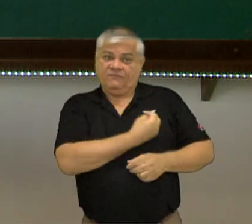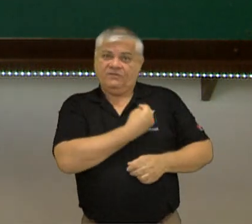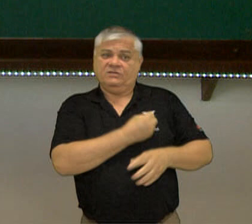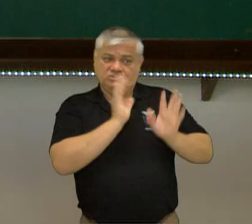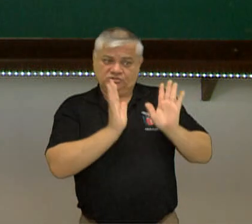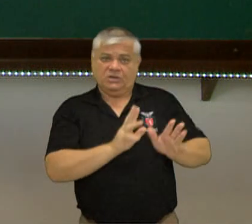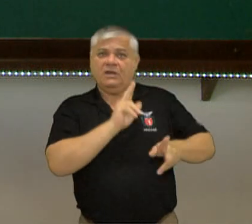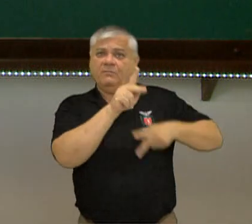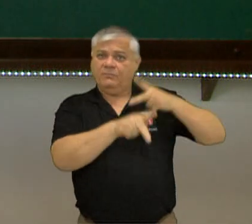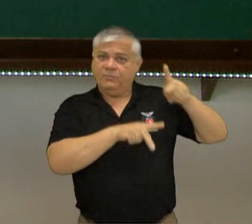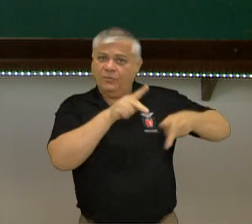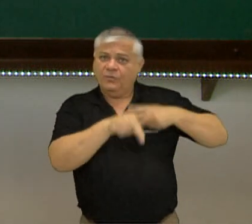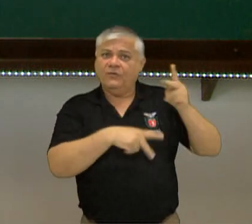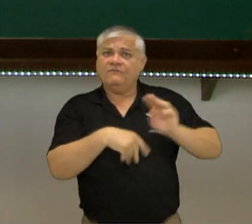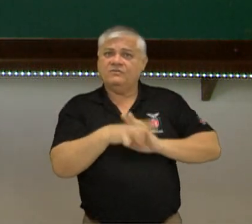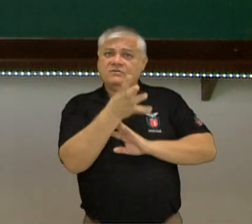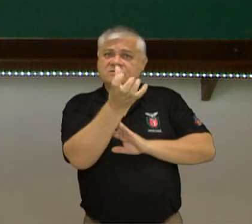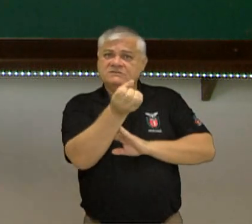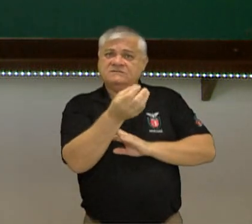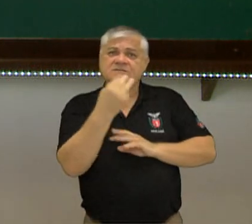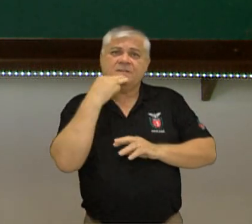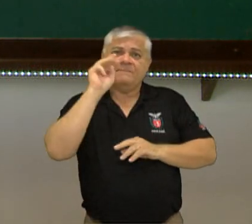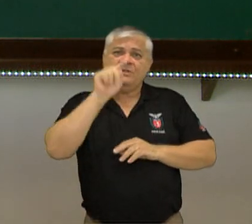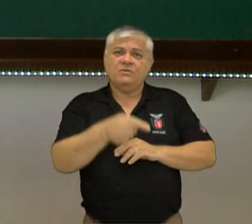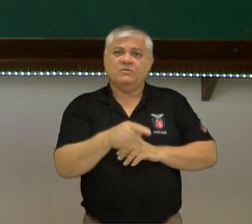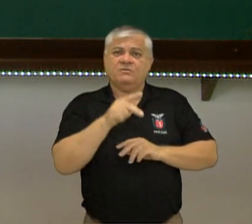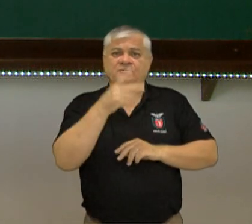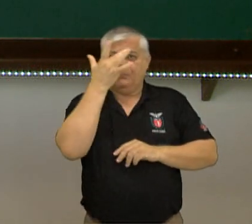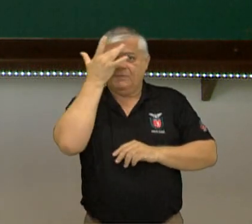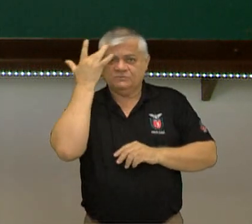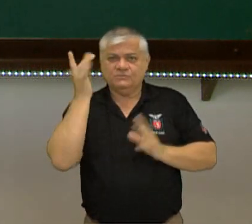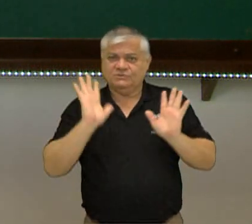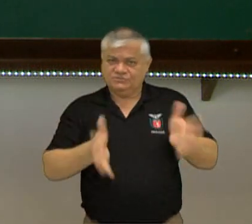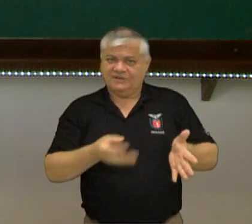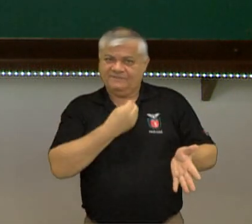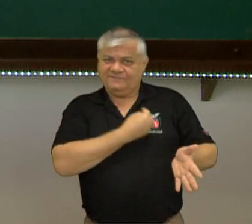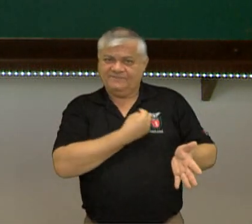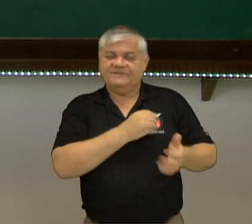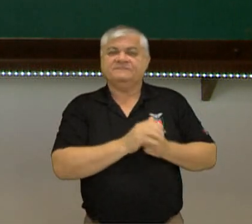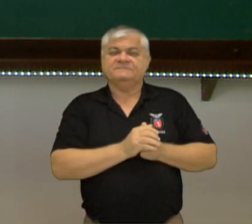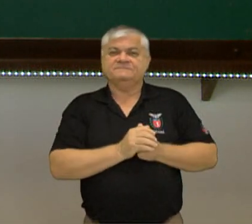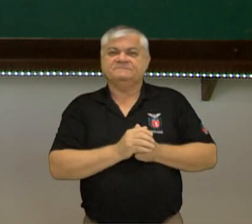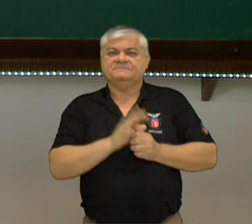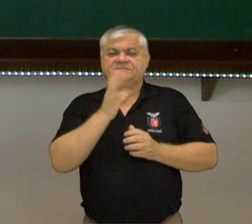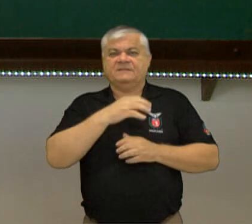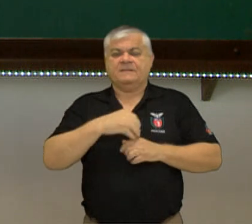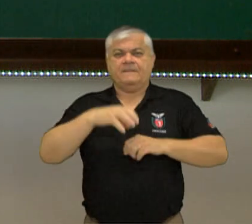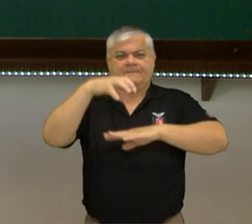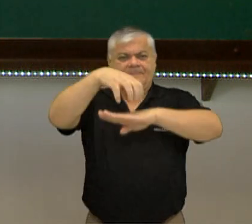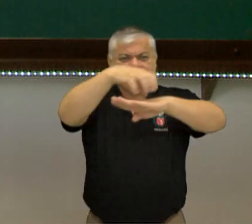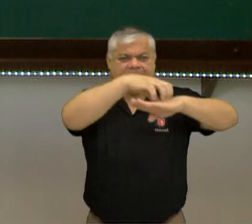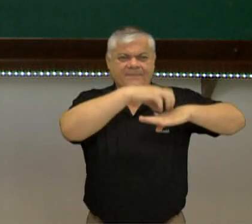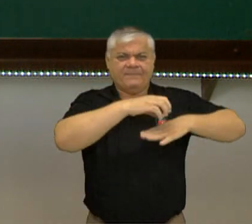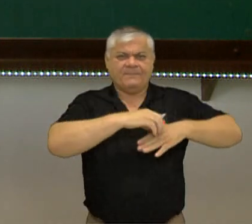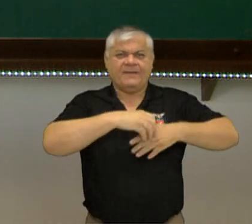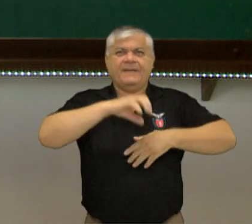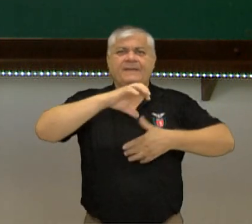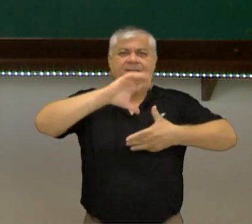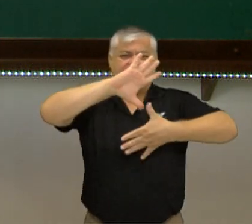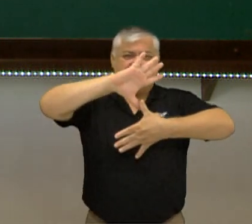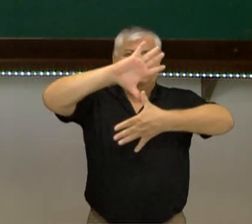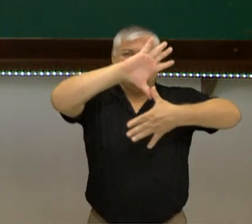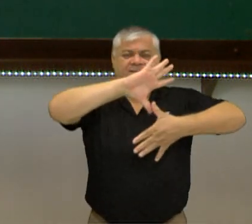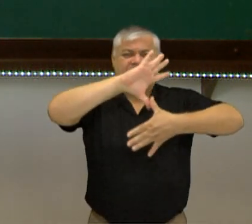se vivia 60 milhões de pessoas, moçada. Grandes impérios ocuparam, desde a América do Norte, como os astecas,